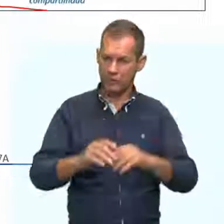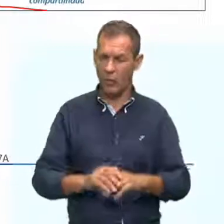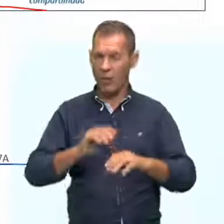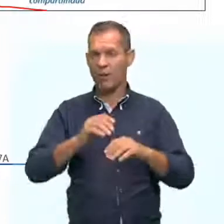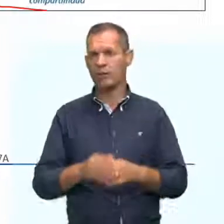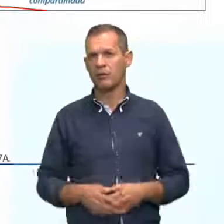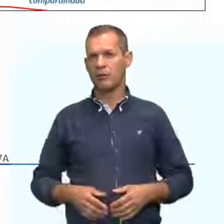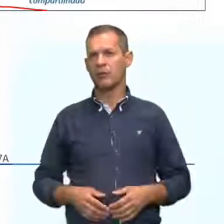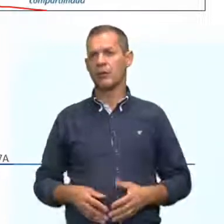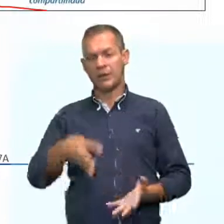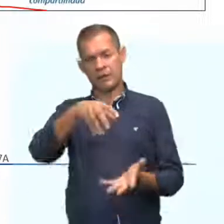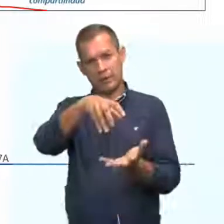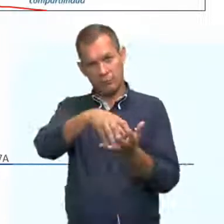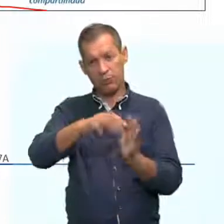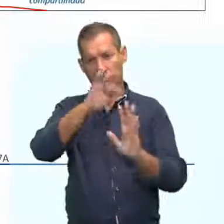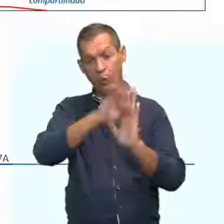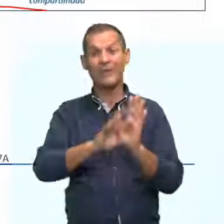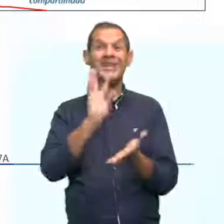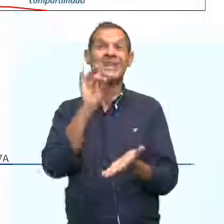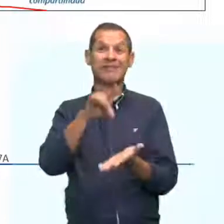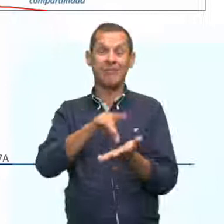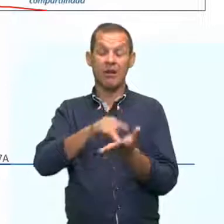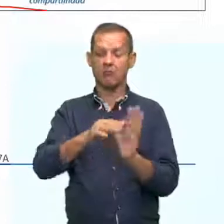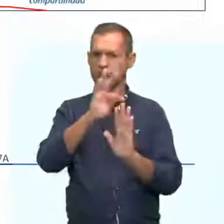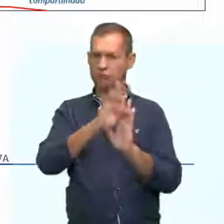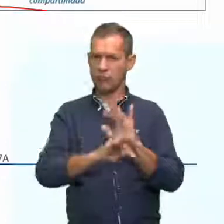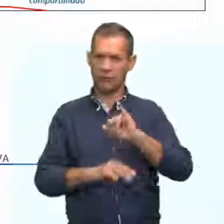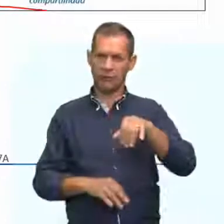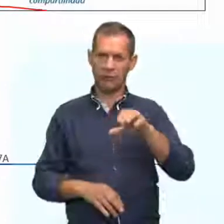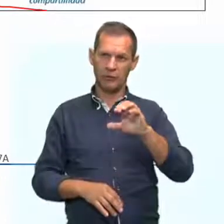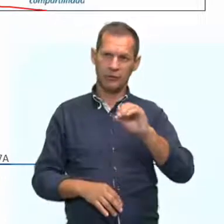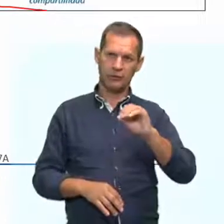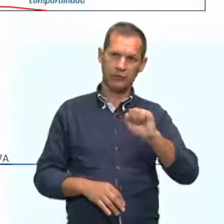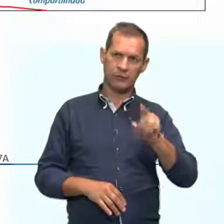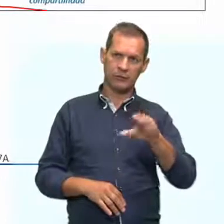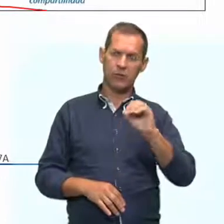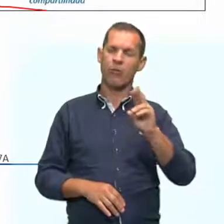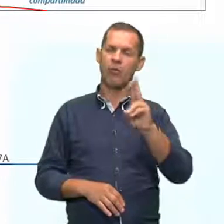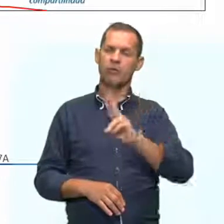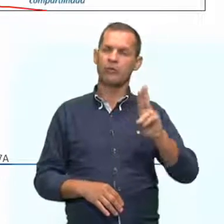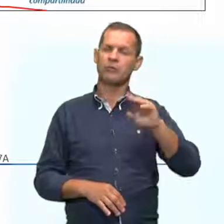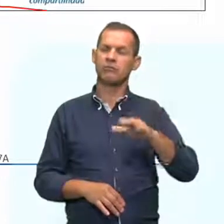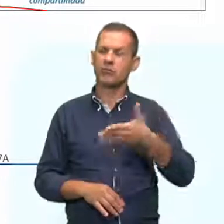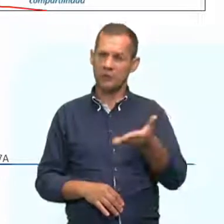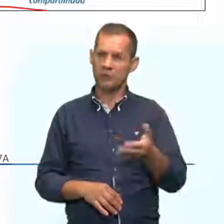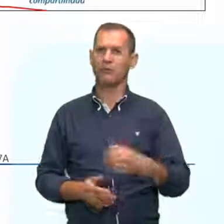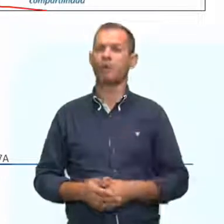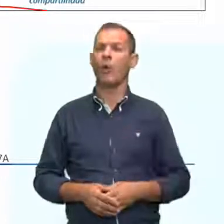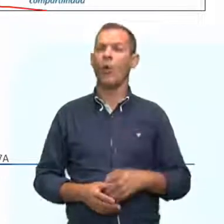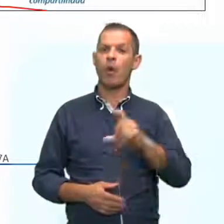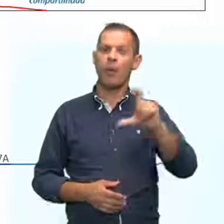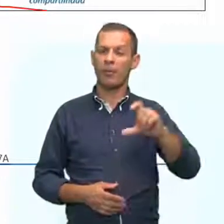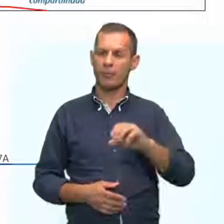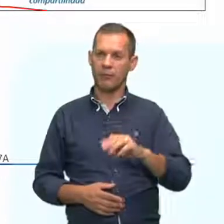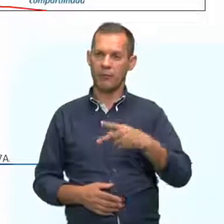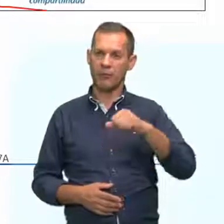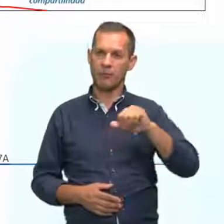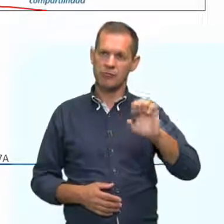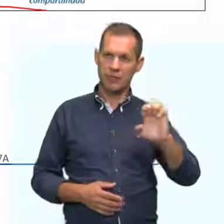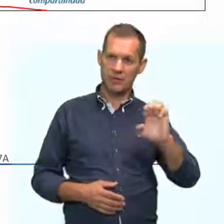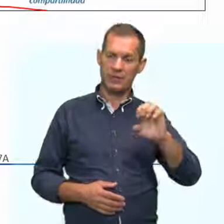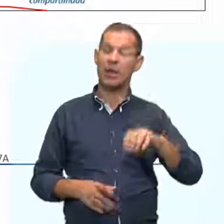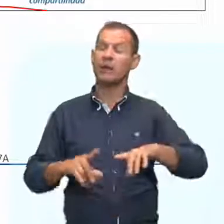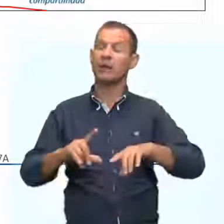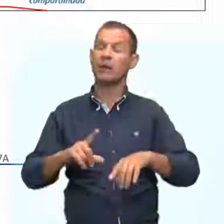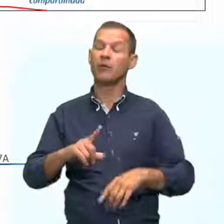sinal criptografado. Ele pega o texto original dele, ele utiliza uma palavra passe,